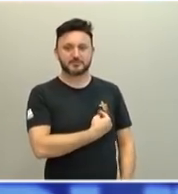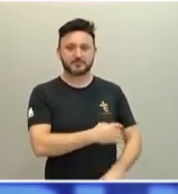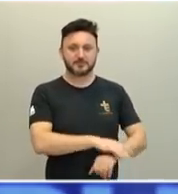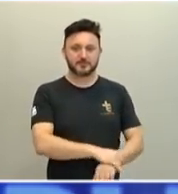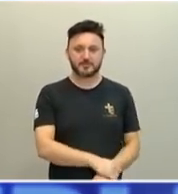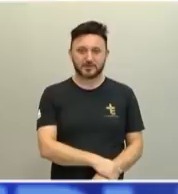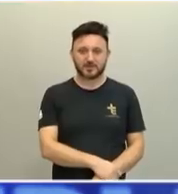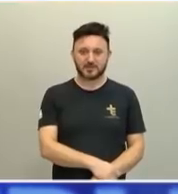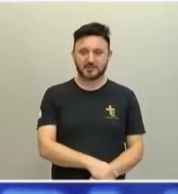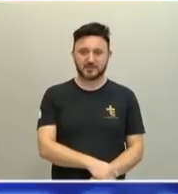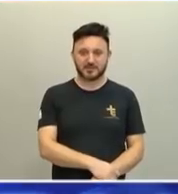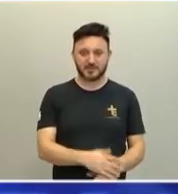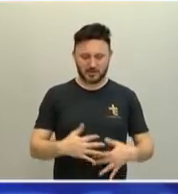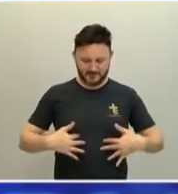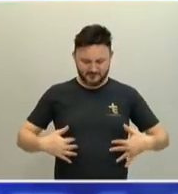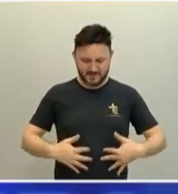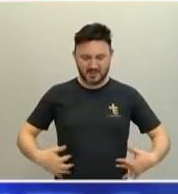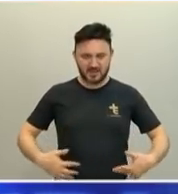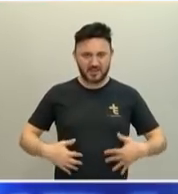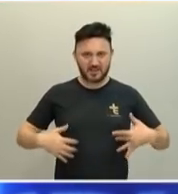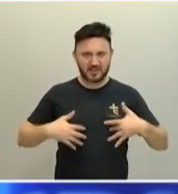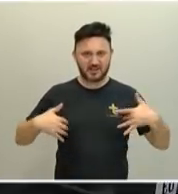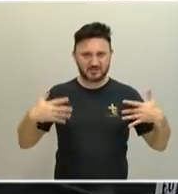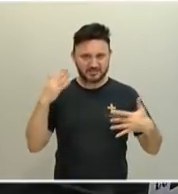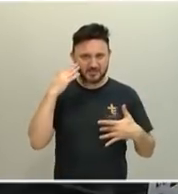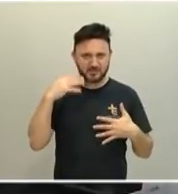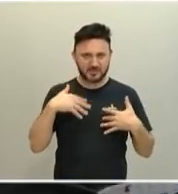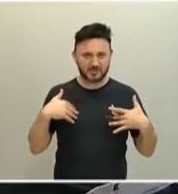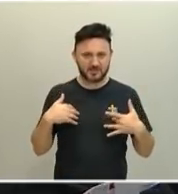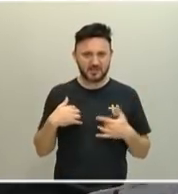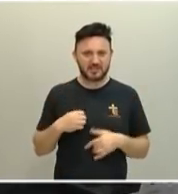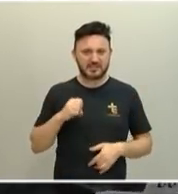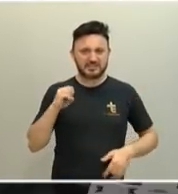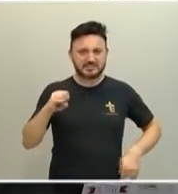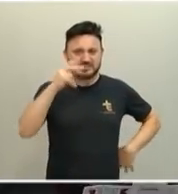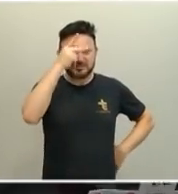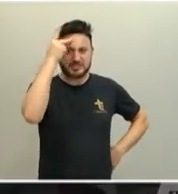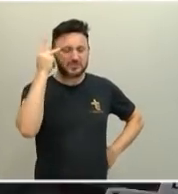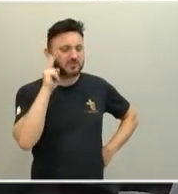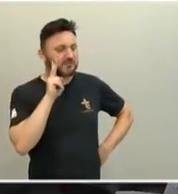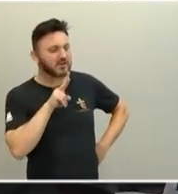Gente, se alguém estivesse lá, ia falar assim: rapaz, você está mal. Falando com osso.